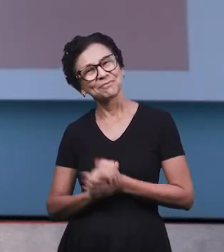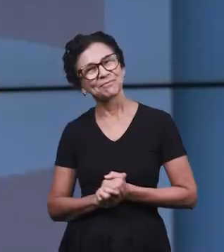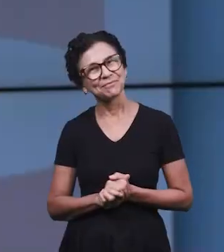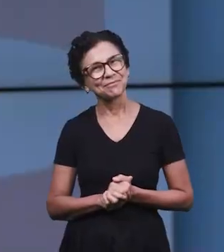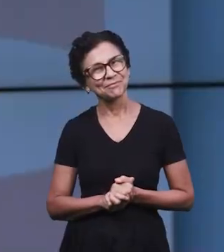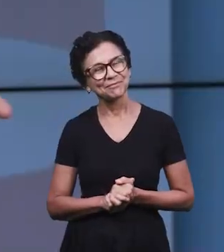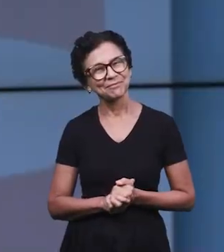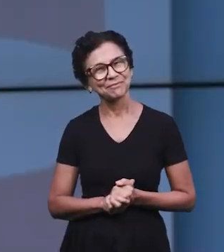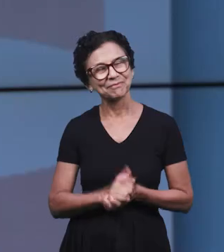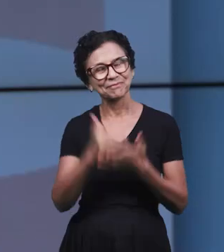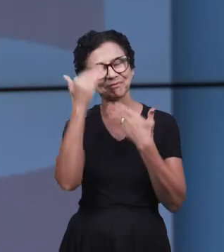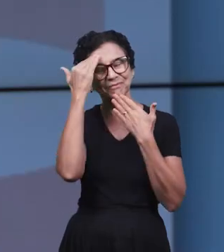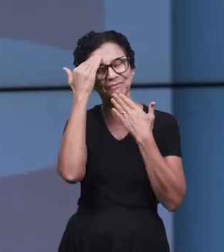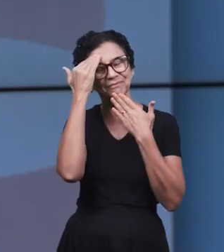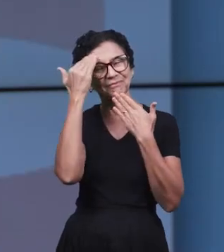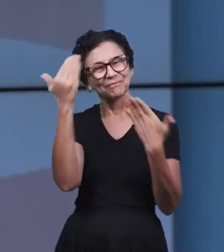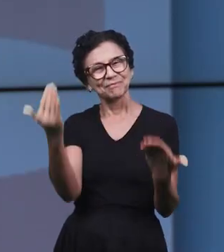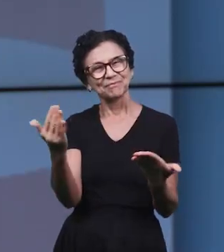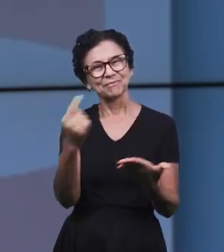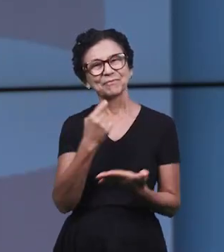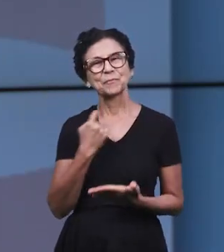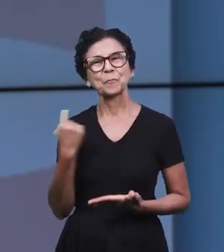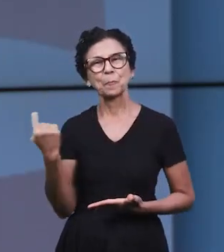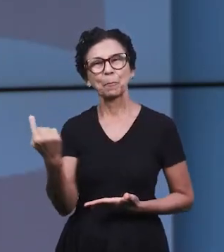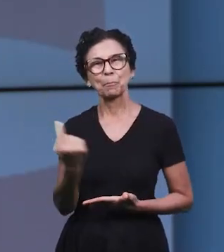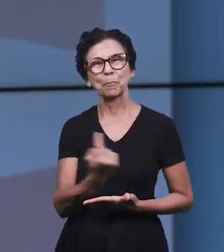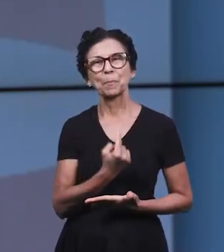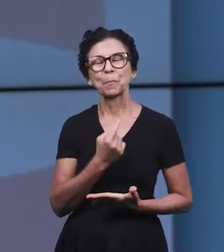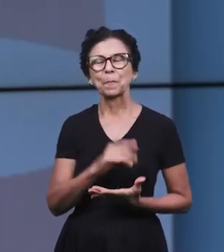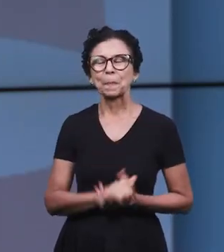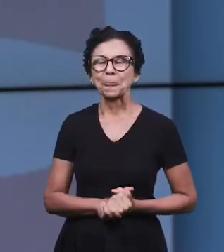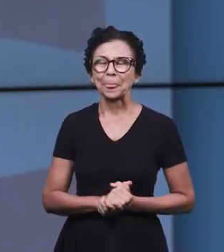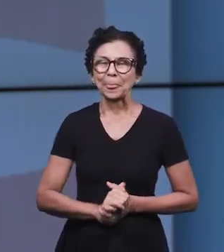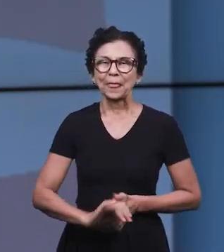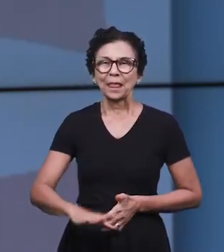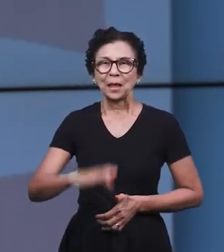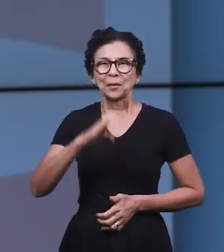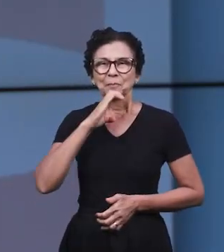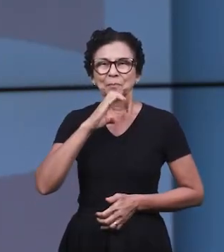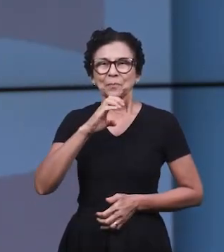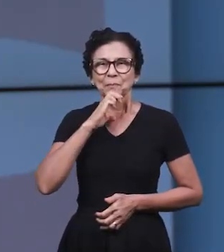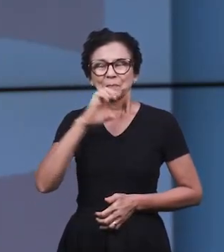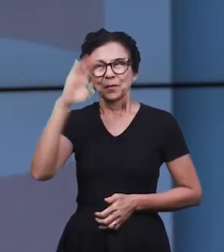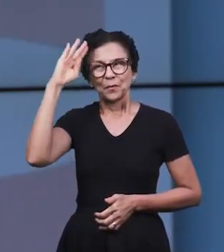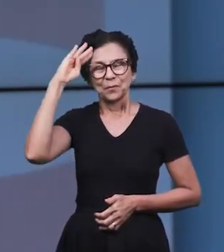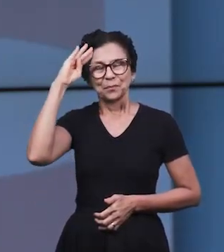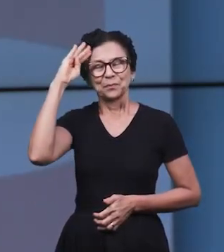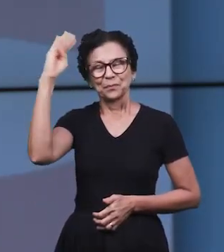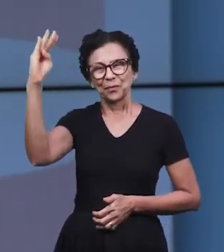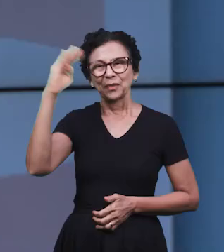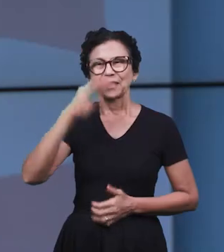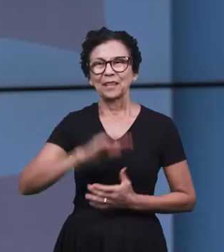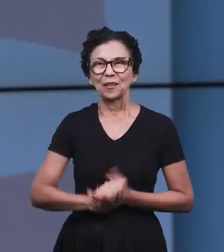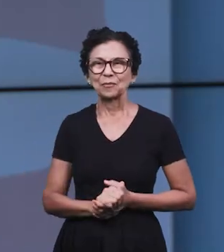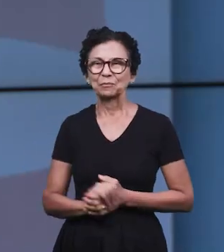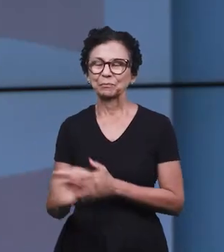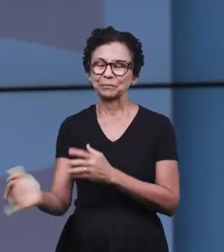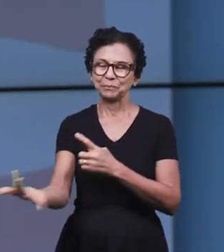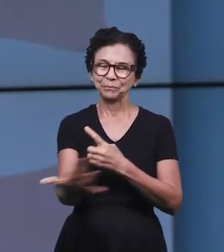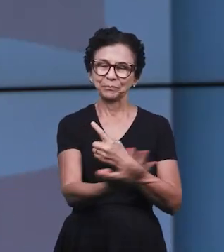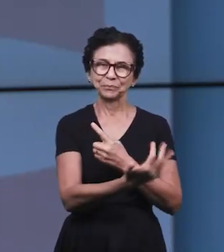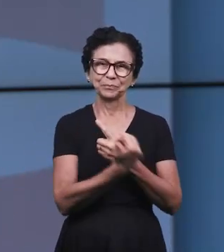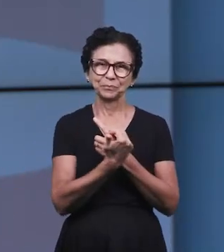998796428. Queremos agradecer então a todos, porque o conhecimento é fundamental para promover o acolhimento e